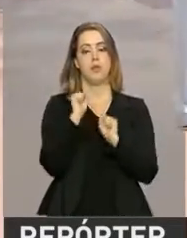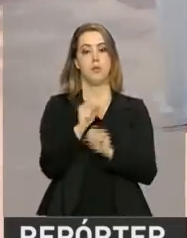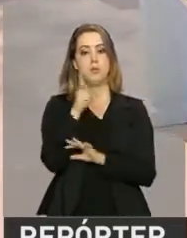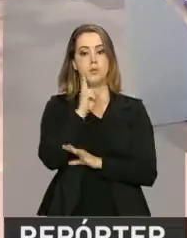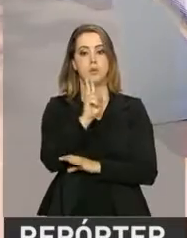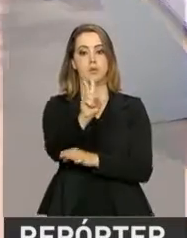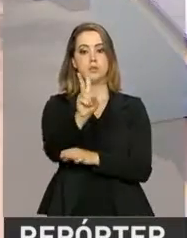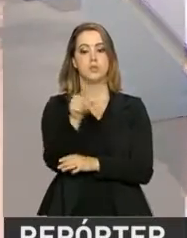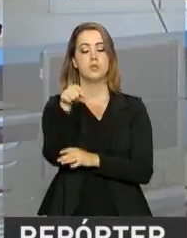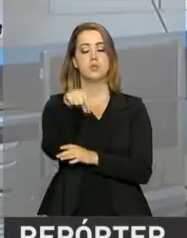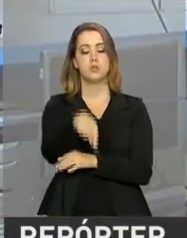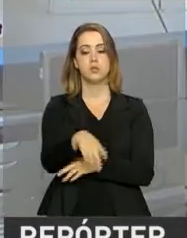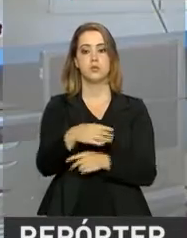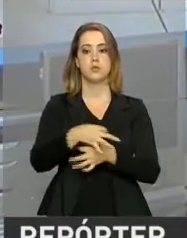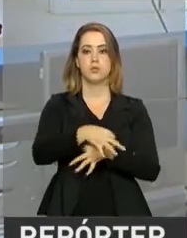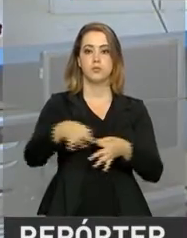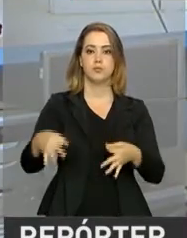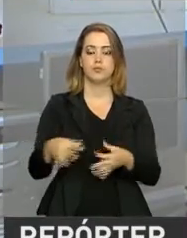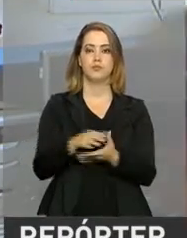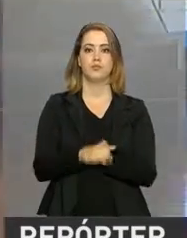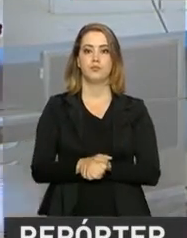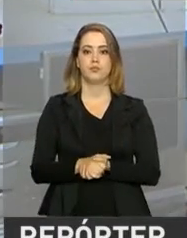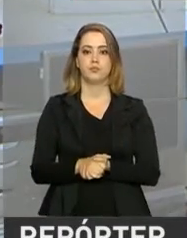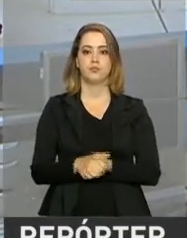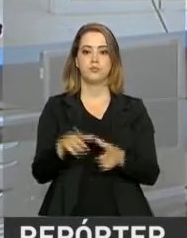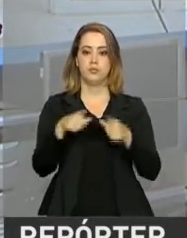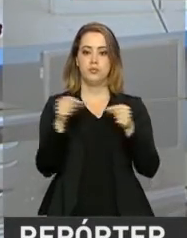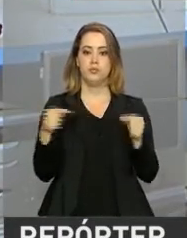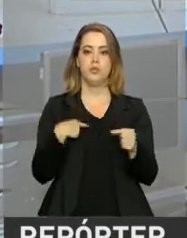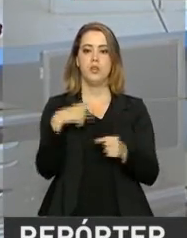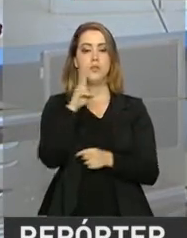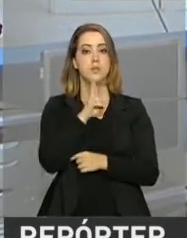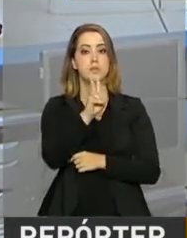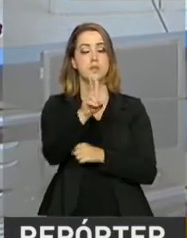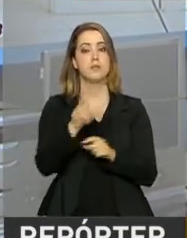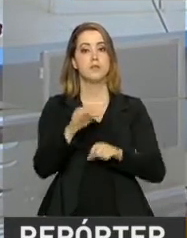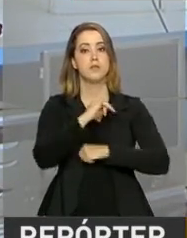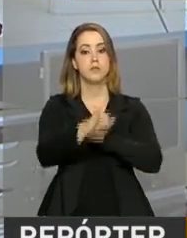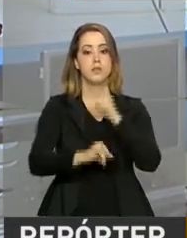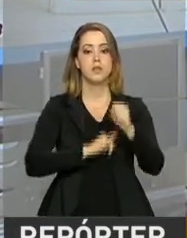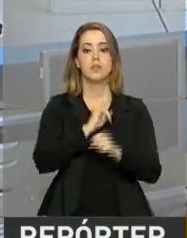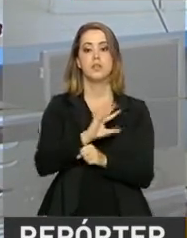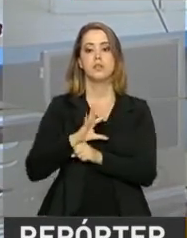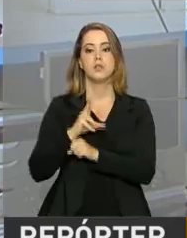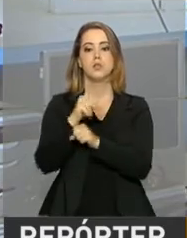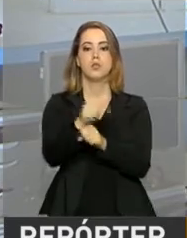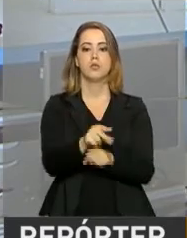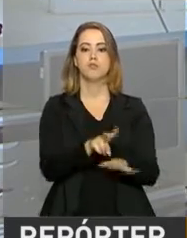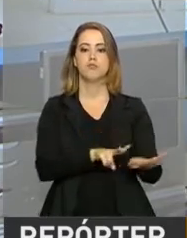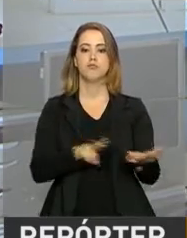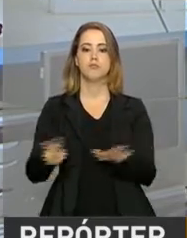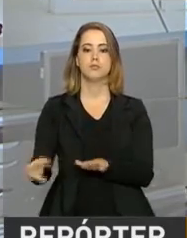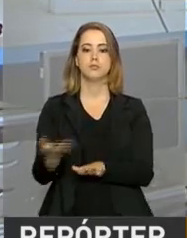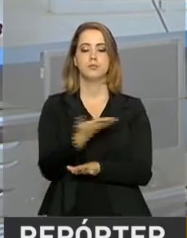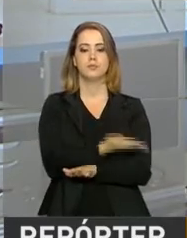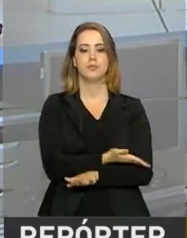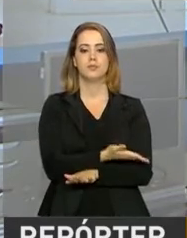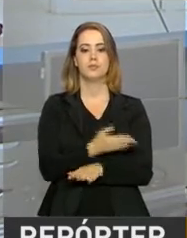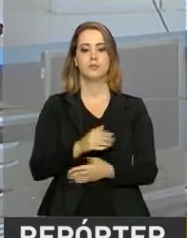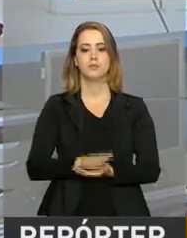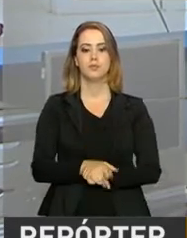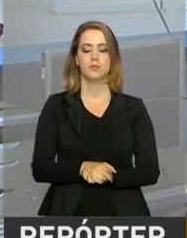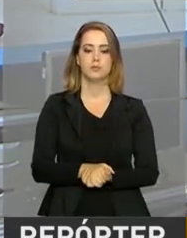do planetário de brasília legal ea programação completa você encontra na internet no endereço que aparece em seu vídeo